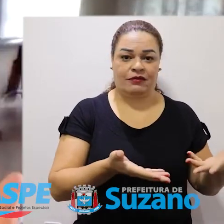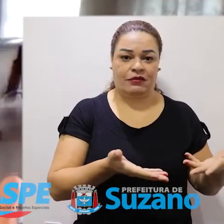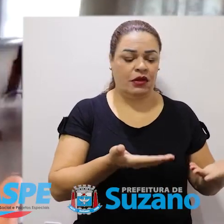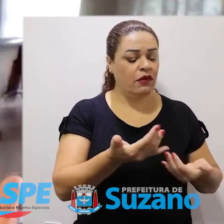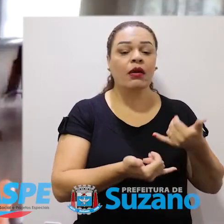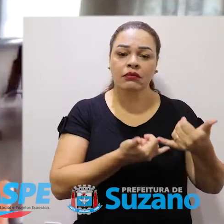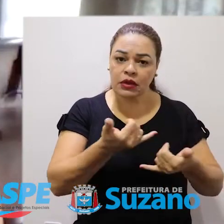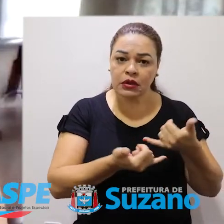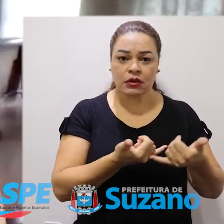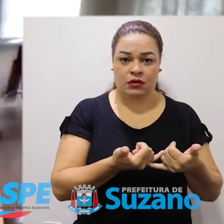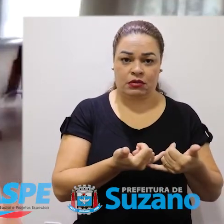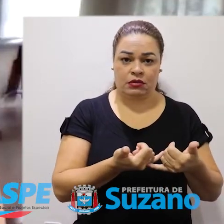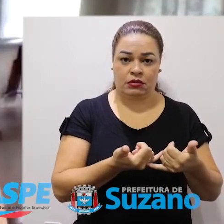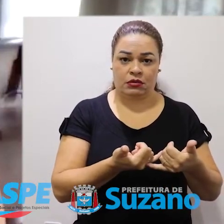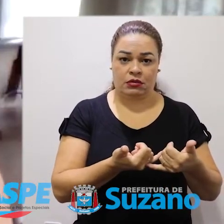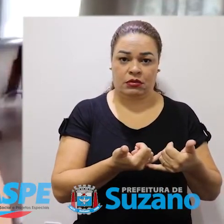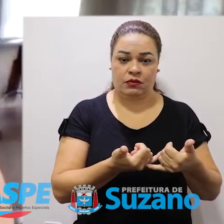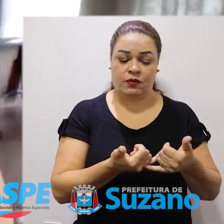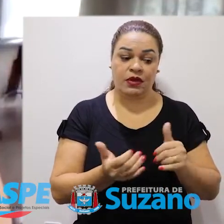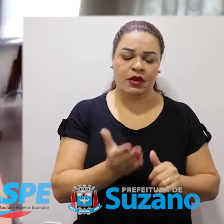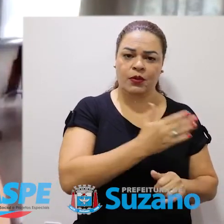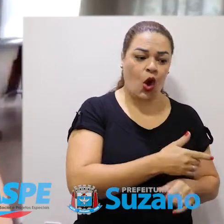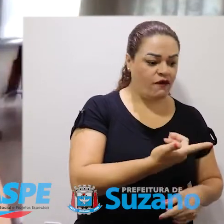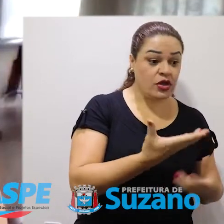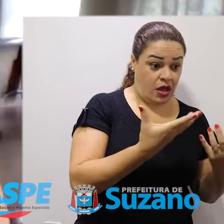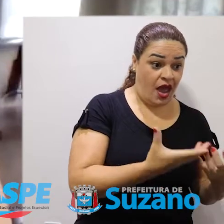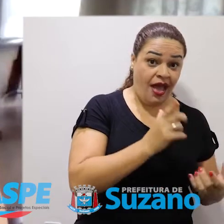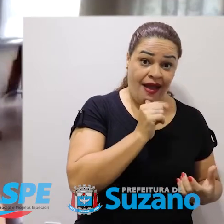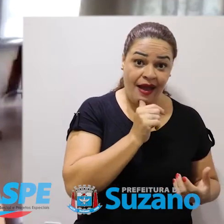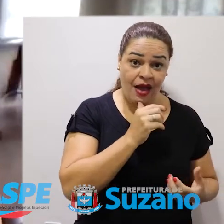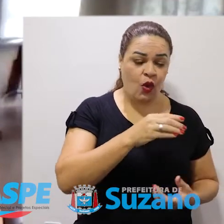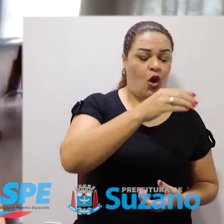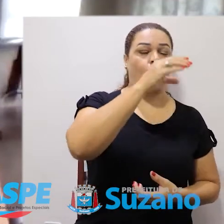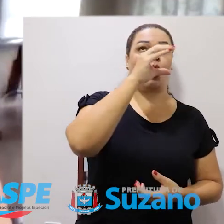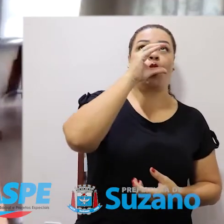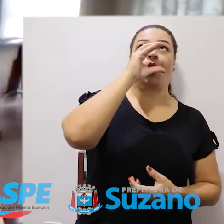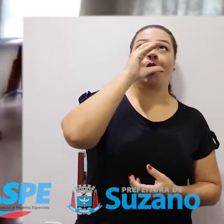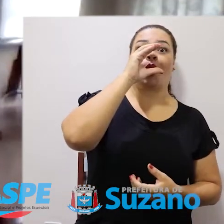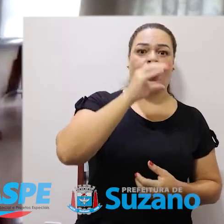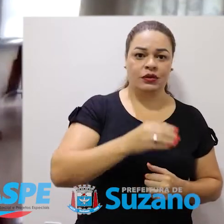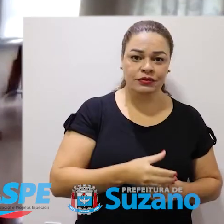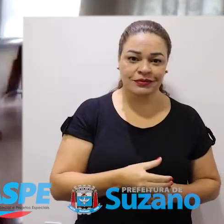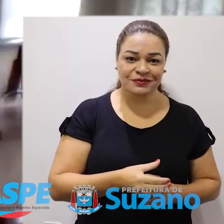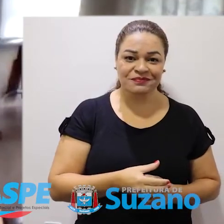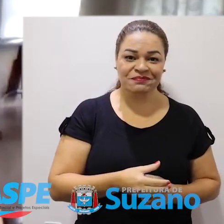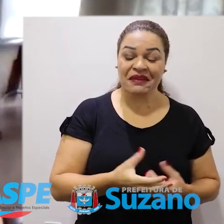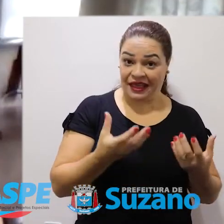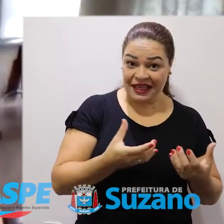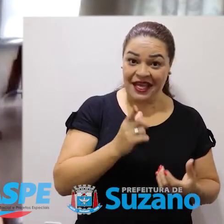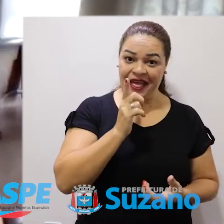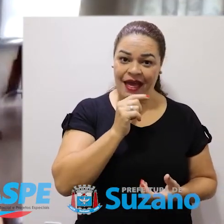né? Fora do banho, você vai dizer, você tá com sede? Você quer água? A mamãe vai tomar água. Ó, você toma um copo